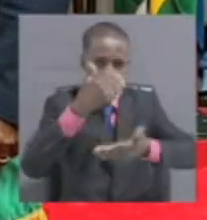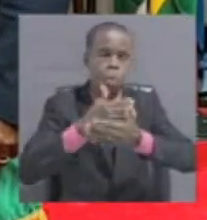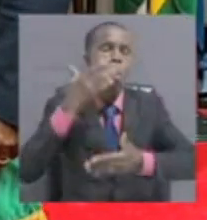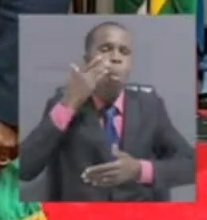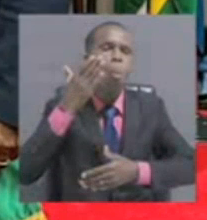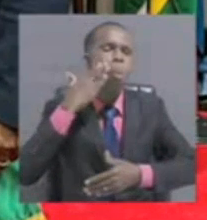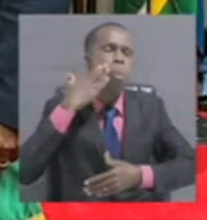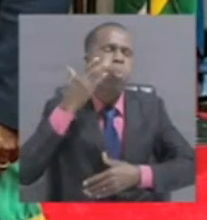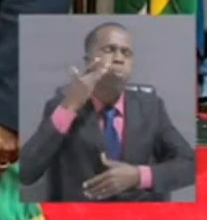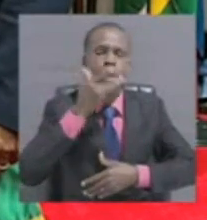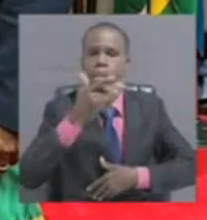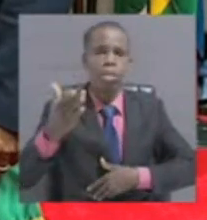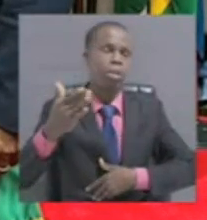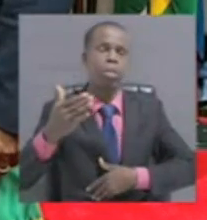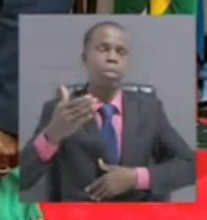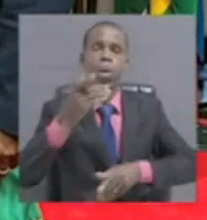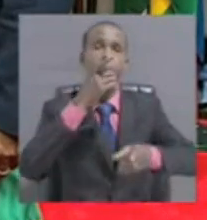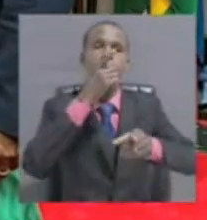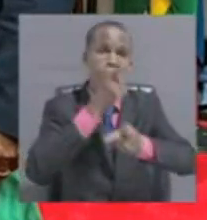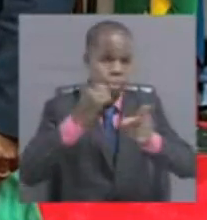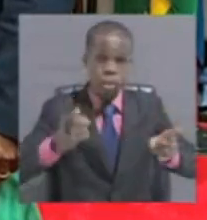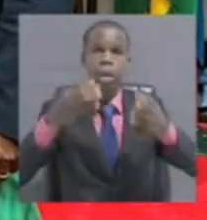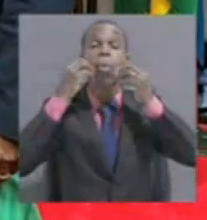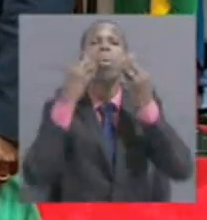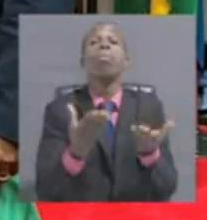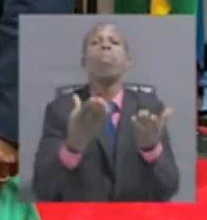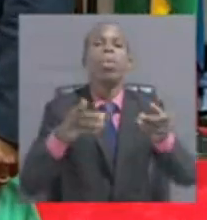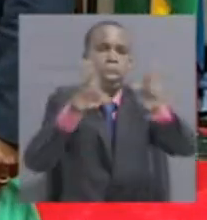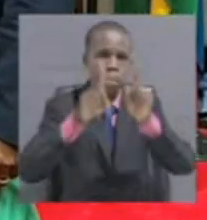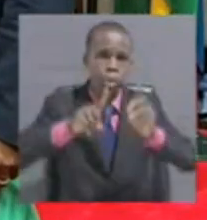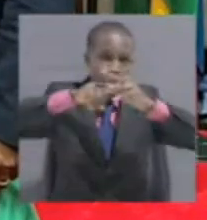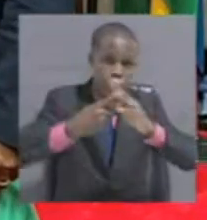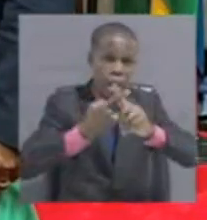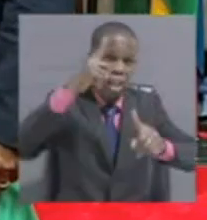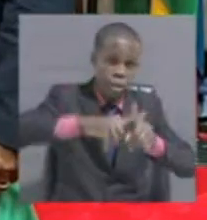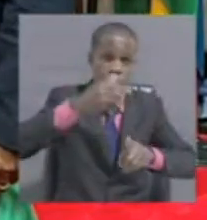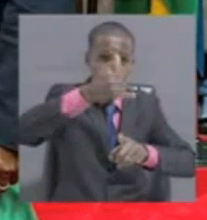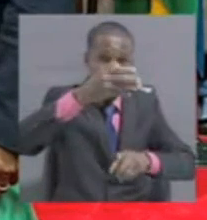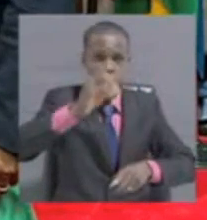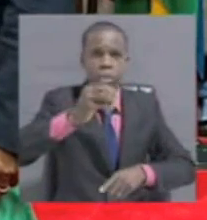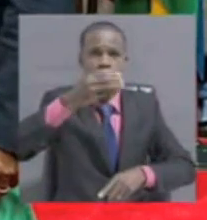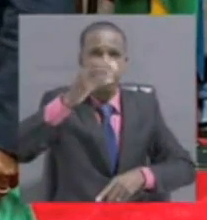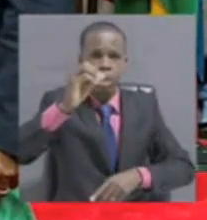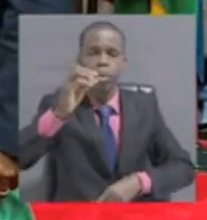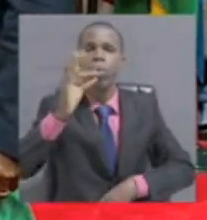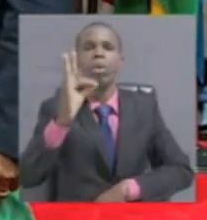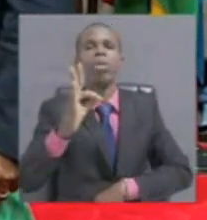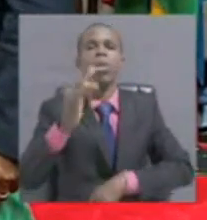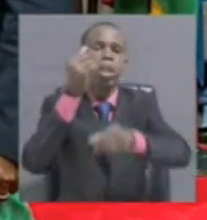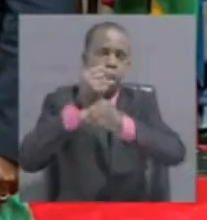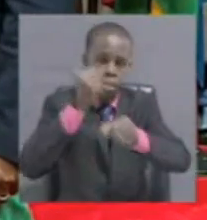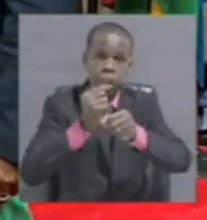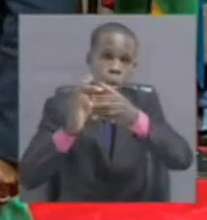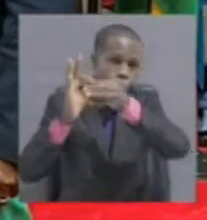foi estabelecido pelos chefes de Estado africanos em 2004 como órgão legislativo da União